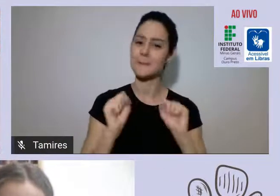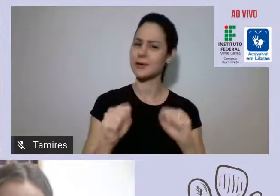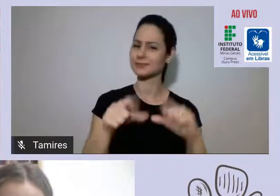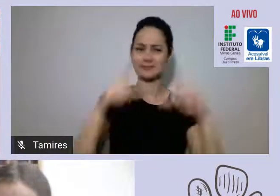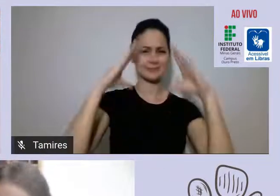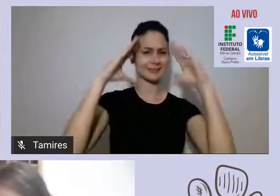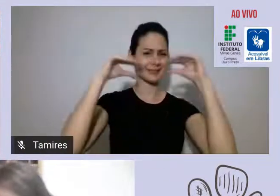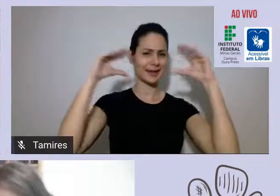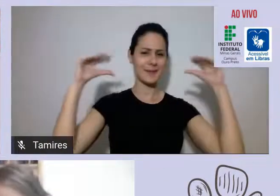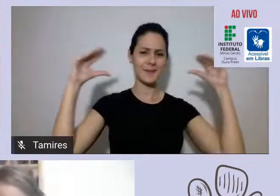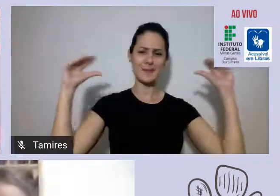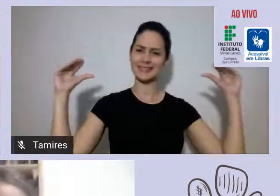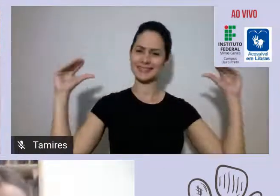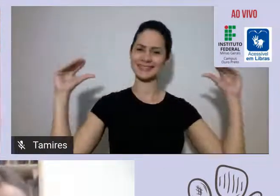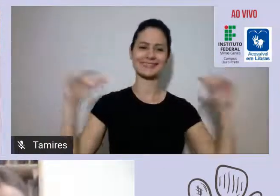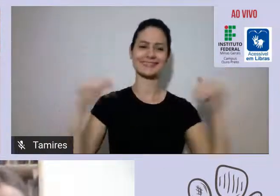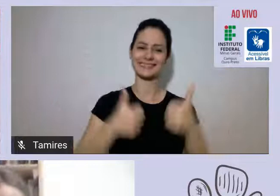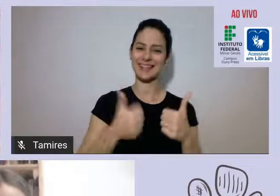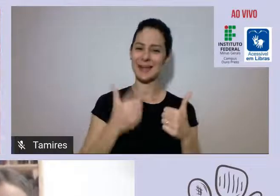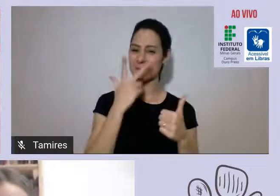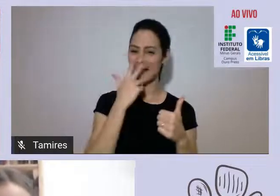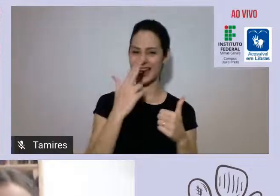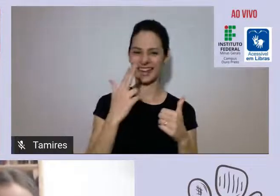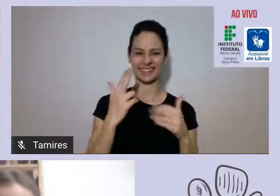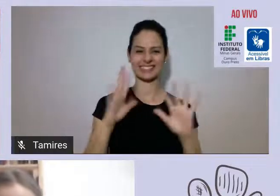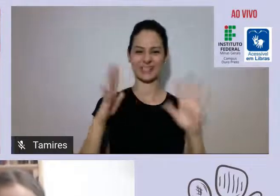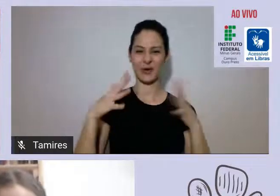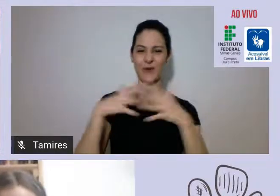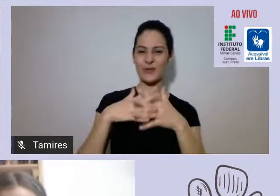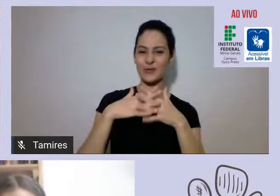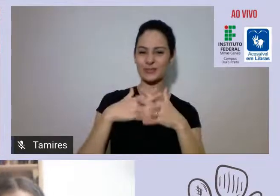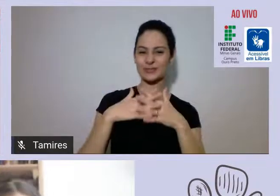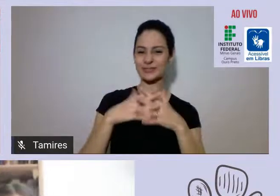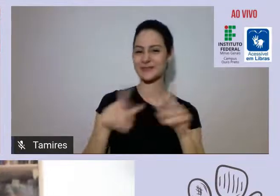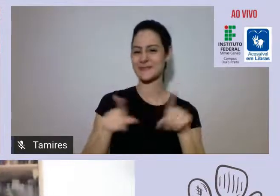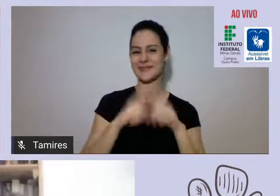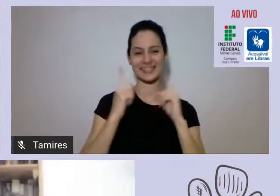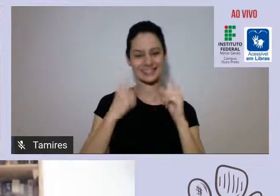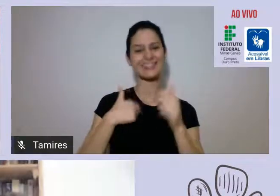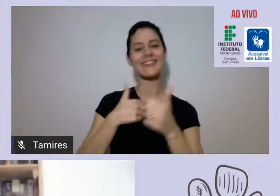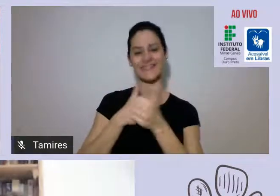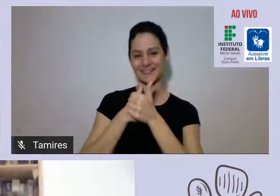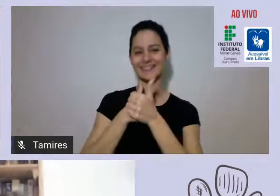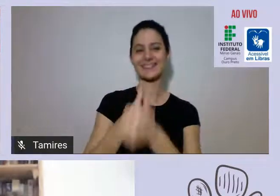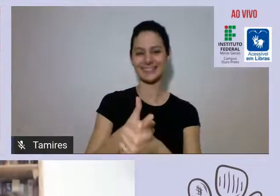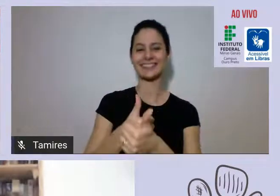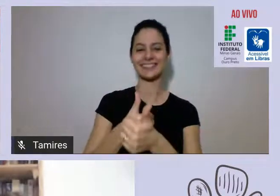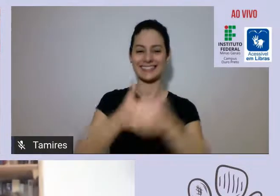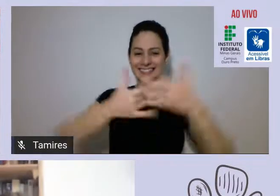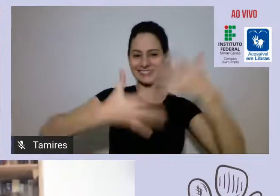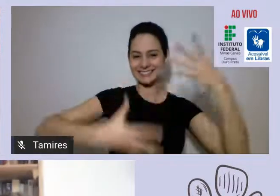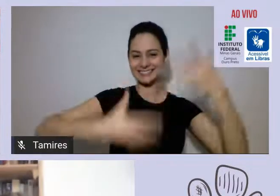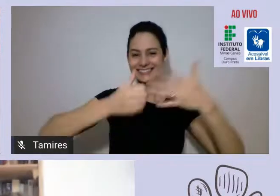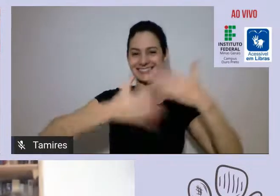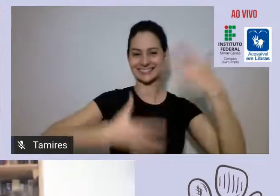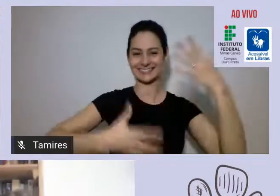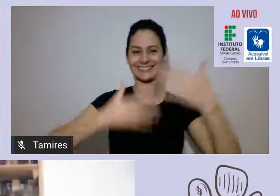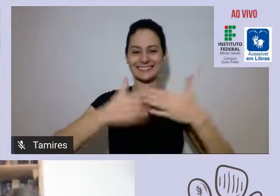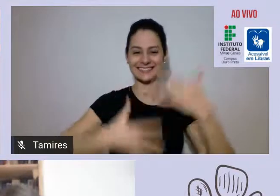que parece que ficou um pouco confuso, mas a gente está acompanhando nos comentários.